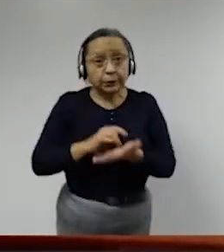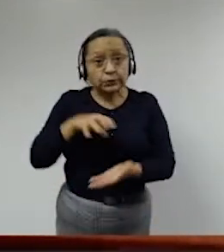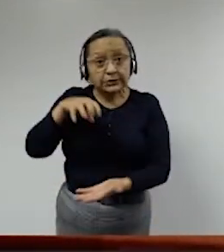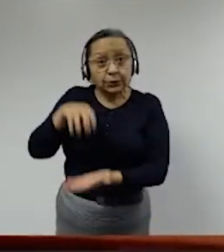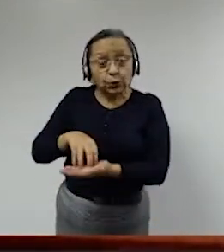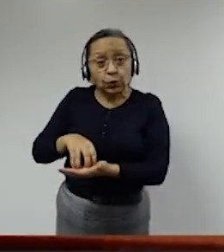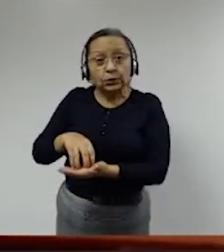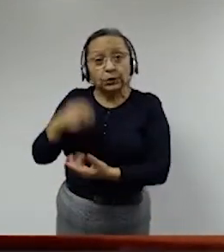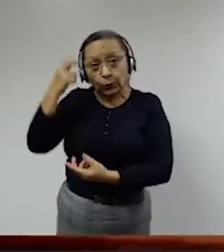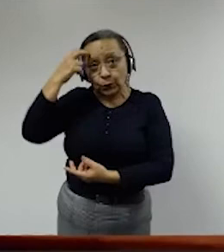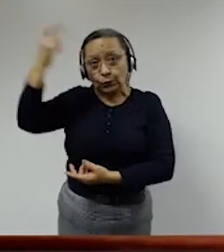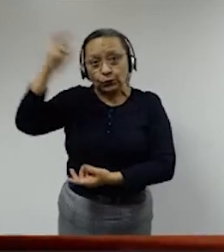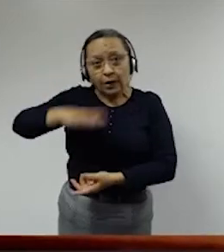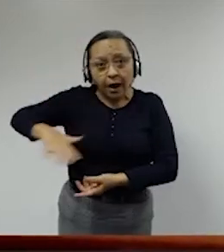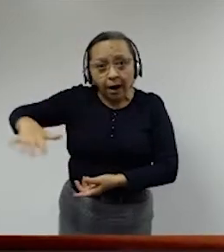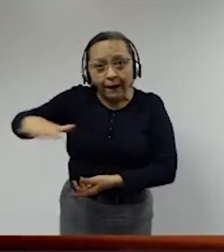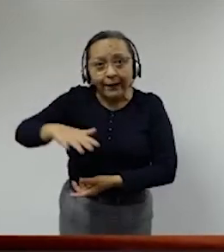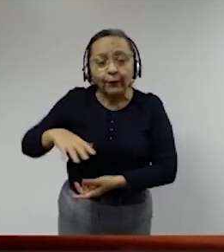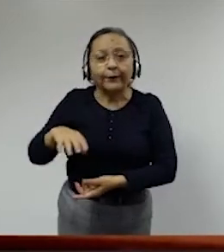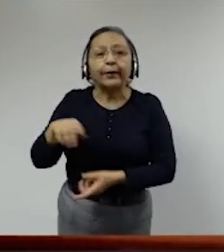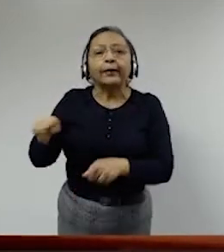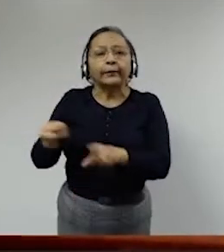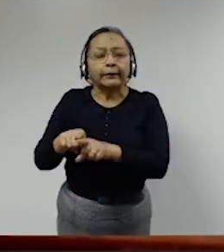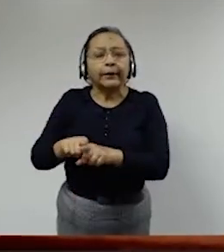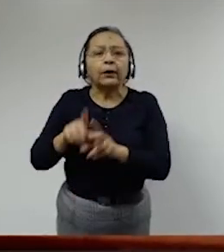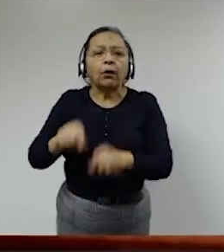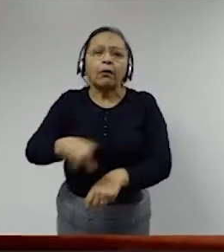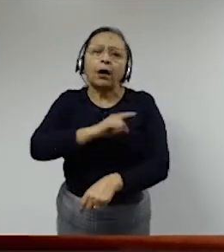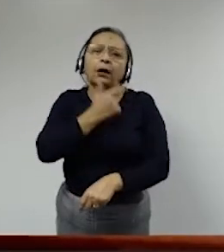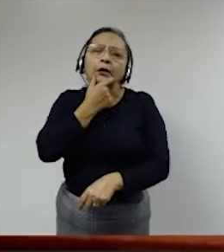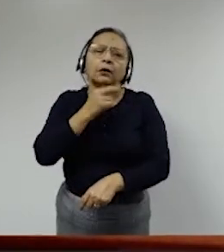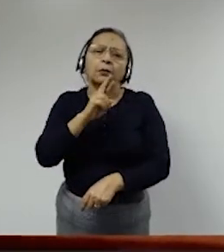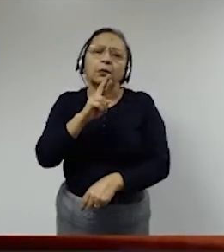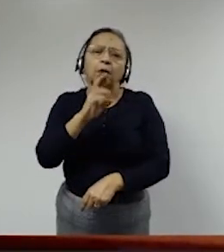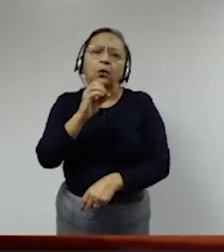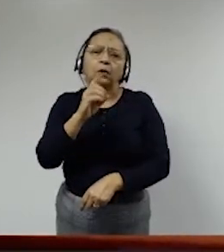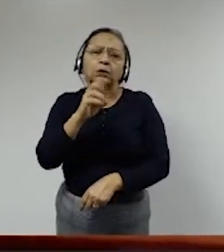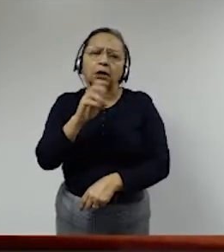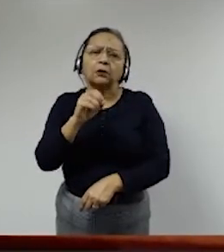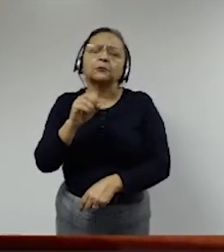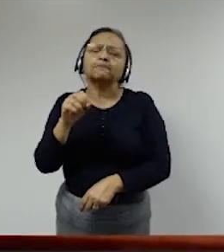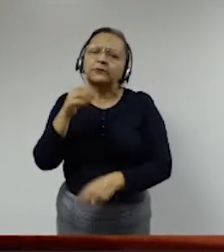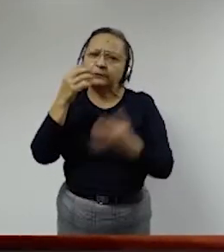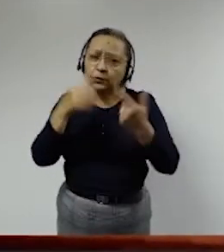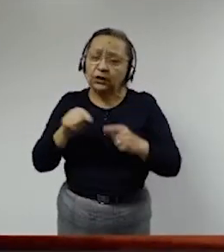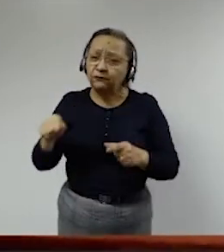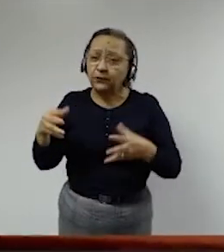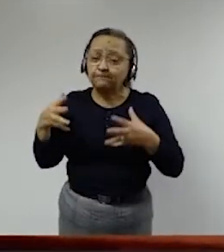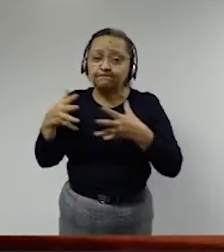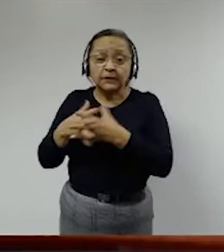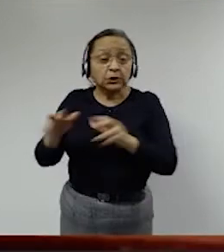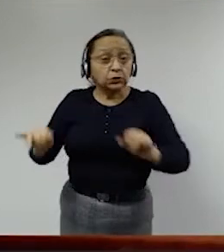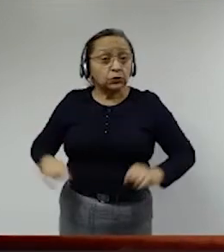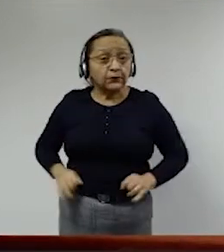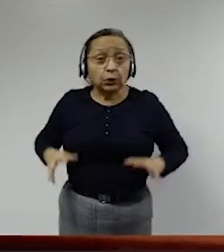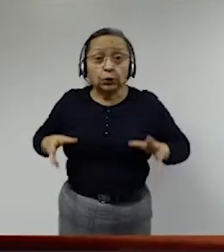setor cultural, ele, como bem disse o Rodrigo, ele foi atingido em toda a sua cadeia.